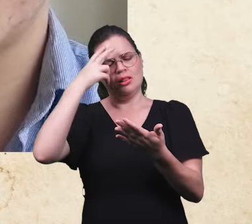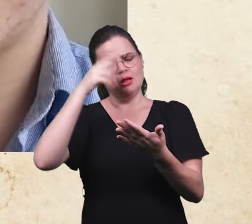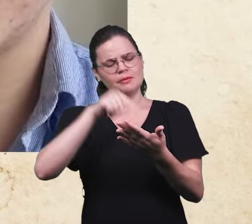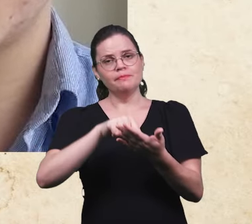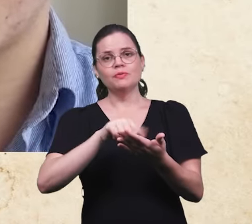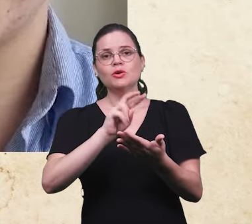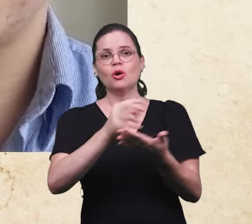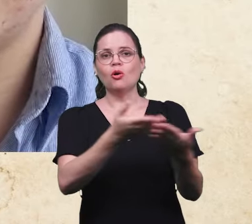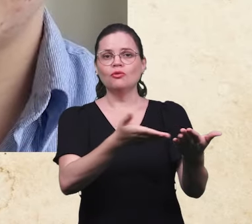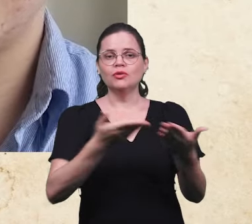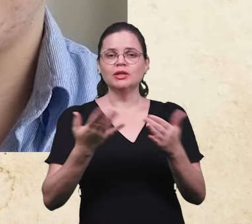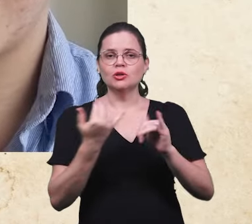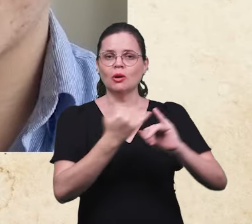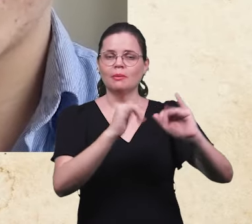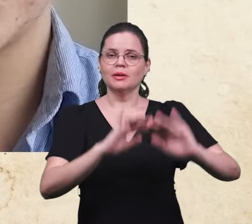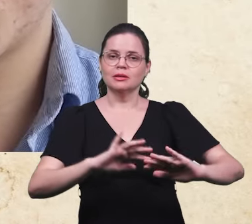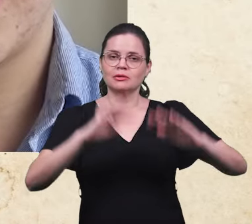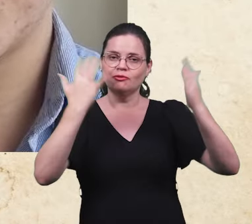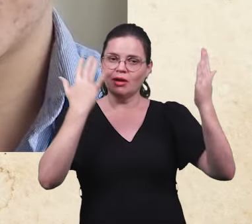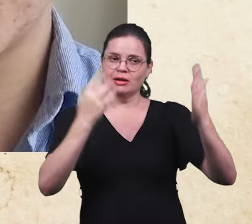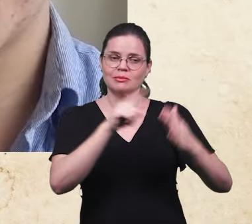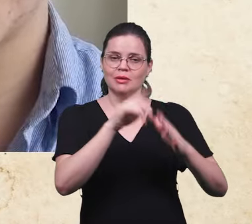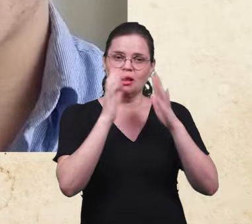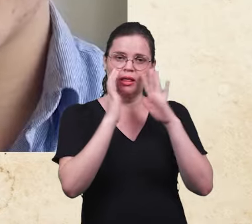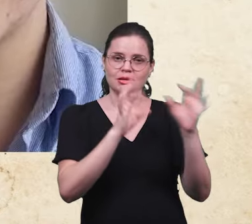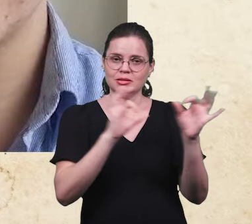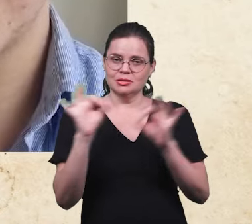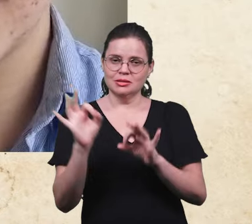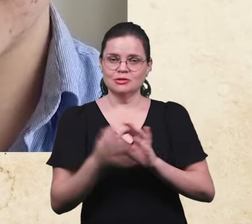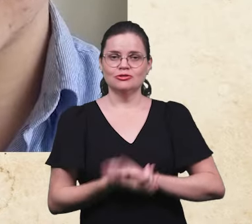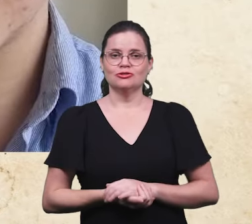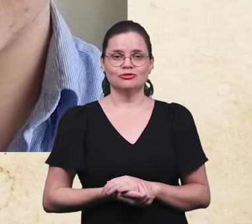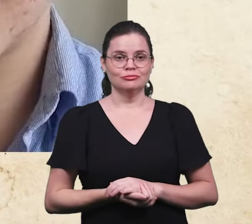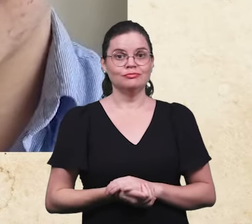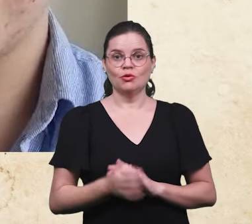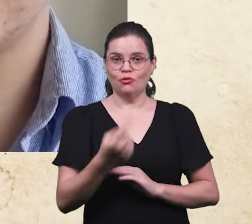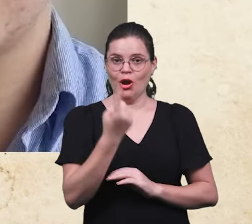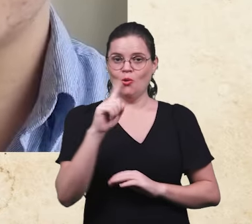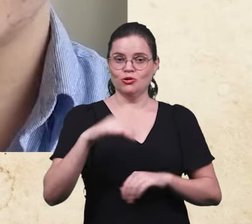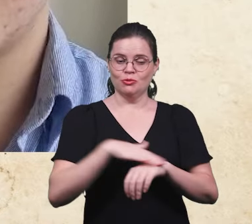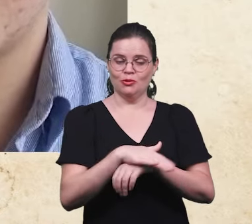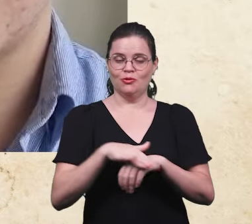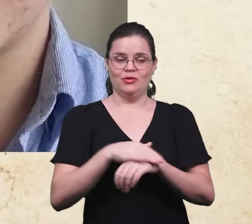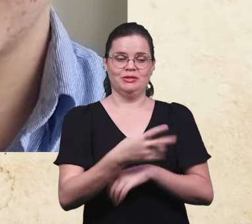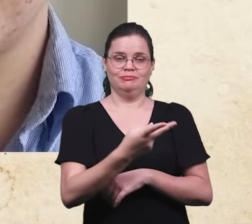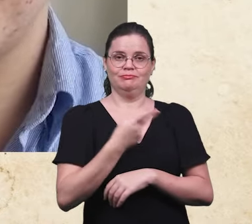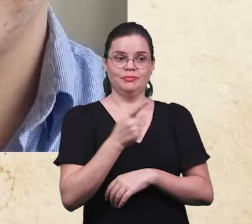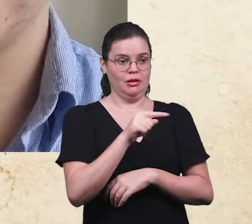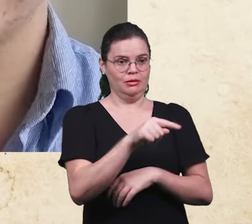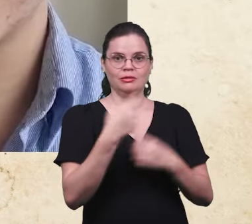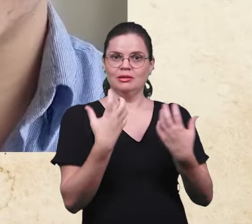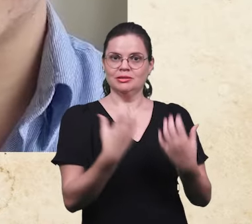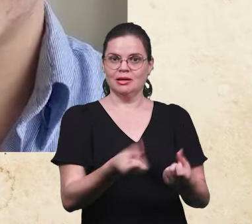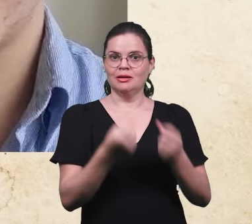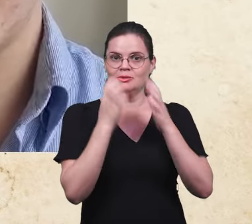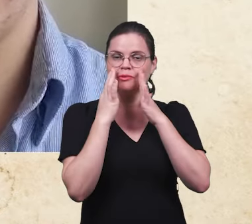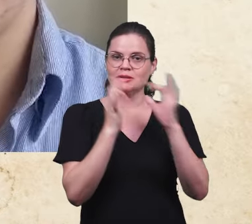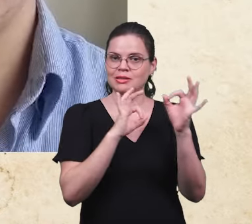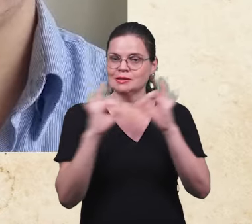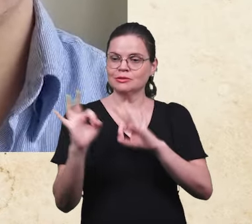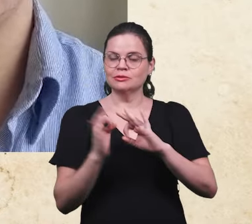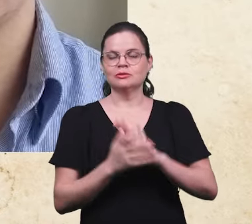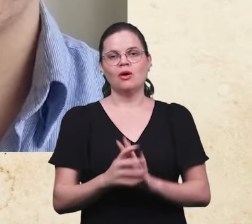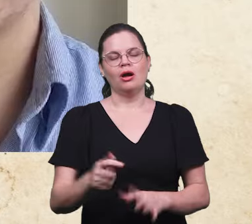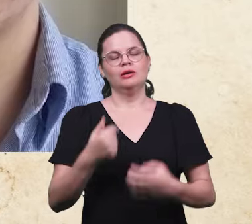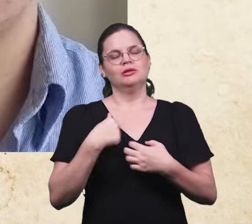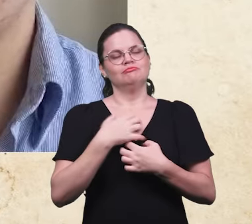sido justamente o convite para participar do evento do Trombetas e Festas, convite este que ela aceitou. Naquele